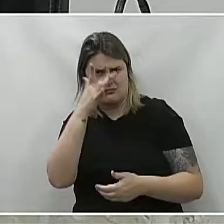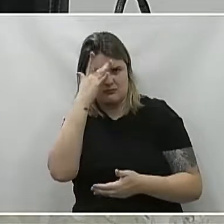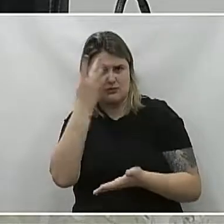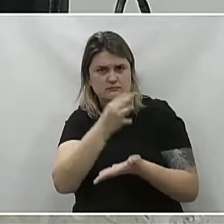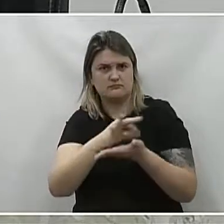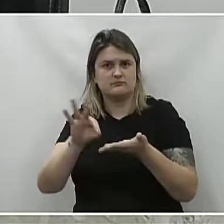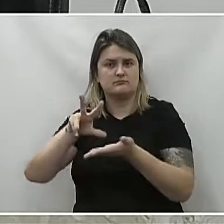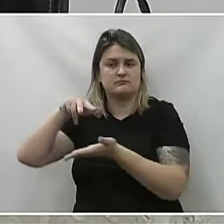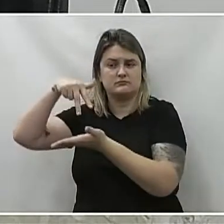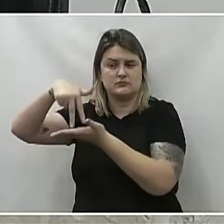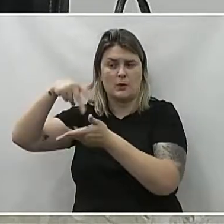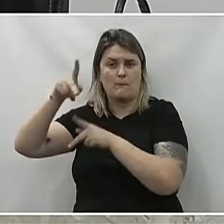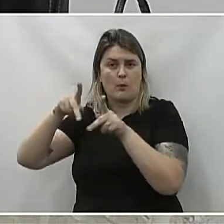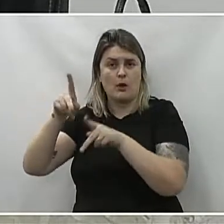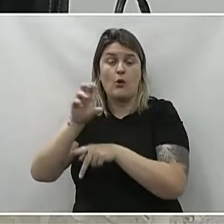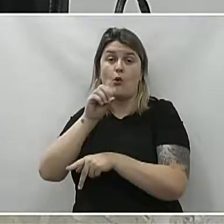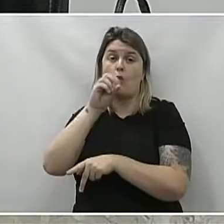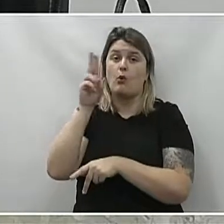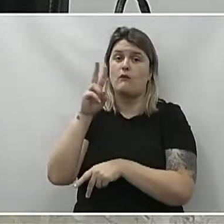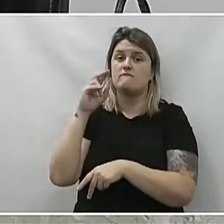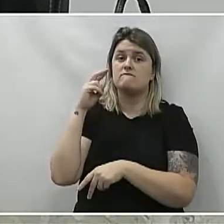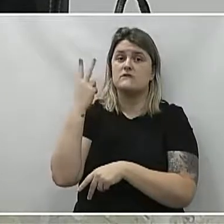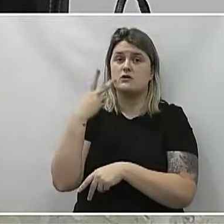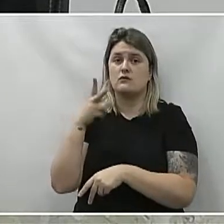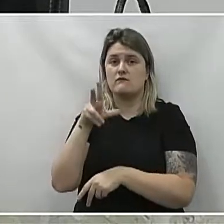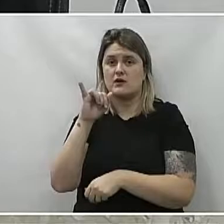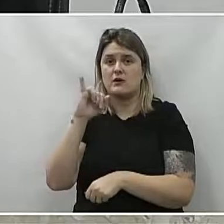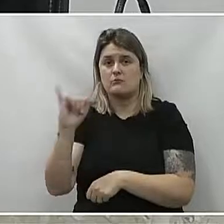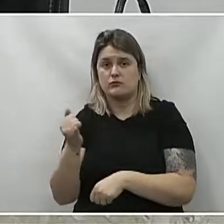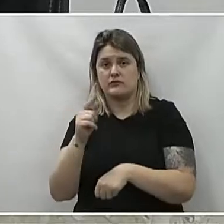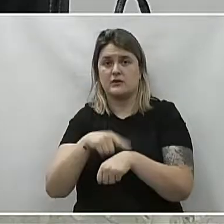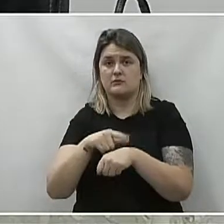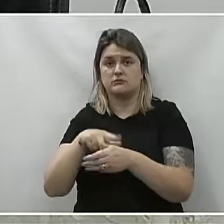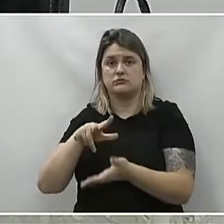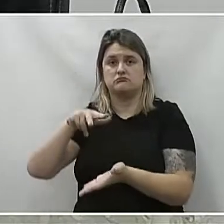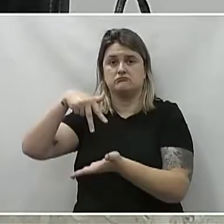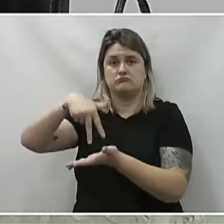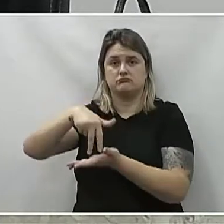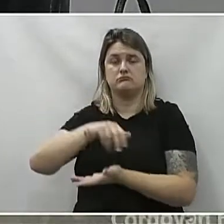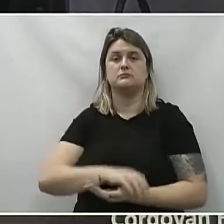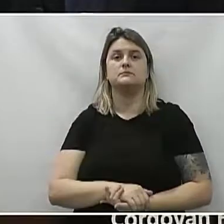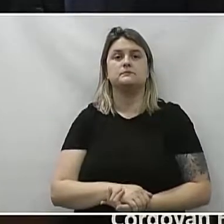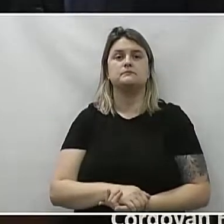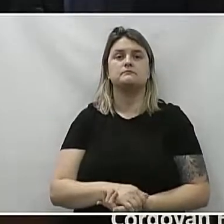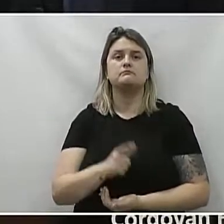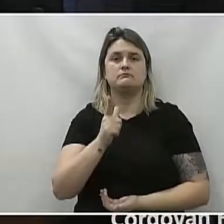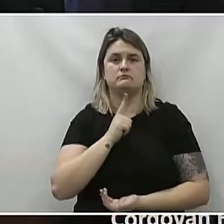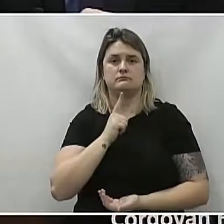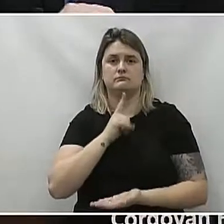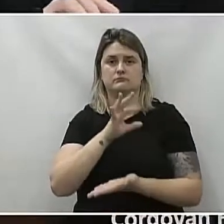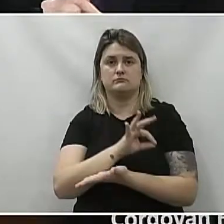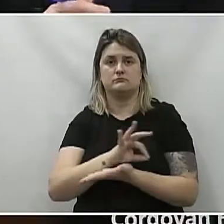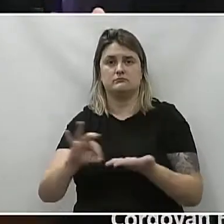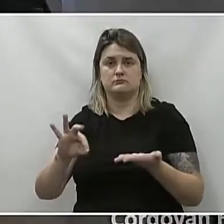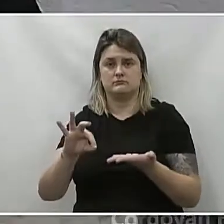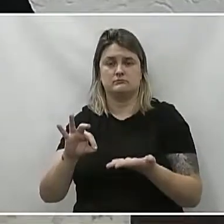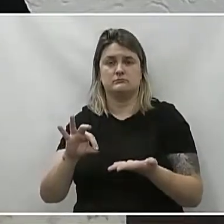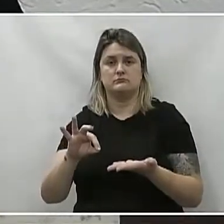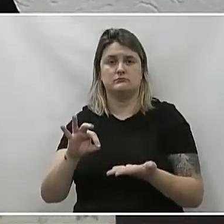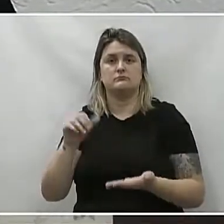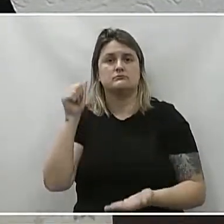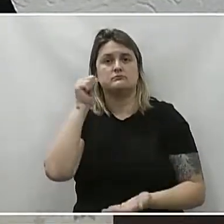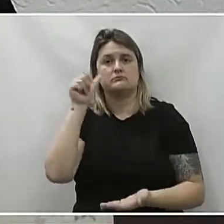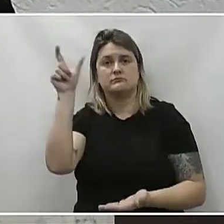inscrito para a tribuna popular ou algum dos edis inscrito para o uso da palavra no horário do expediente. Encontra-se inscrito